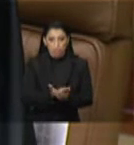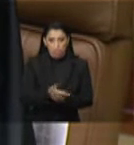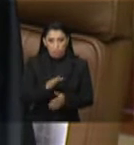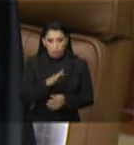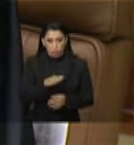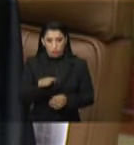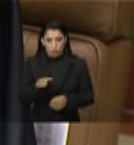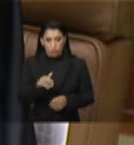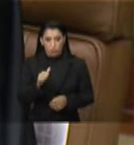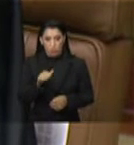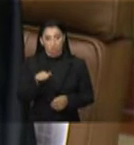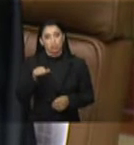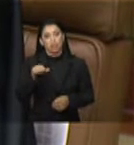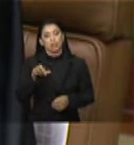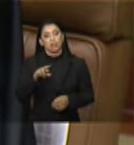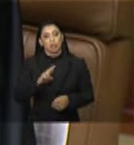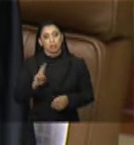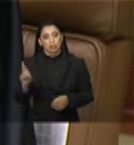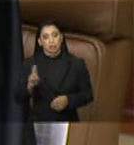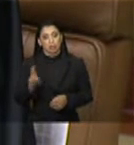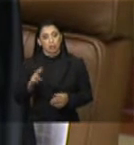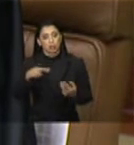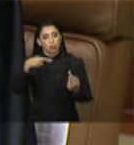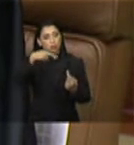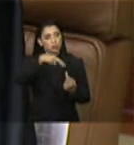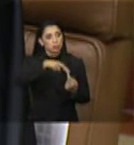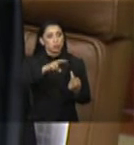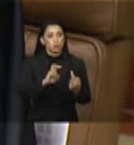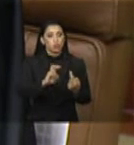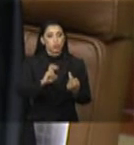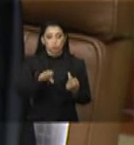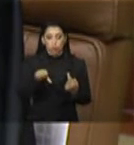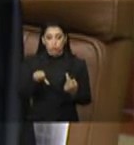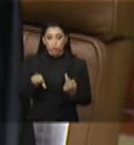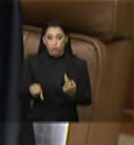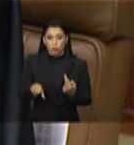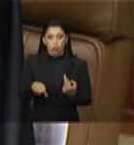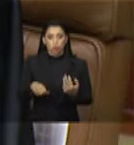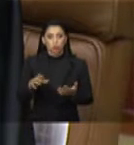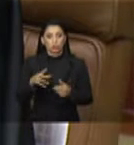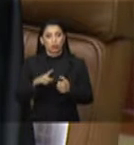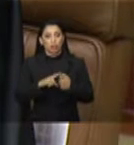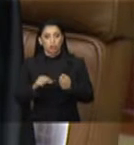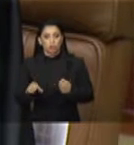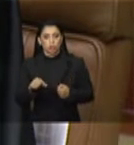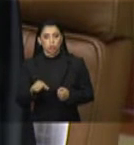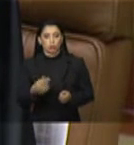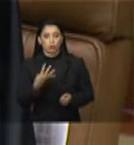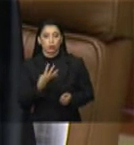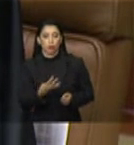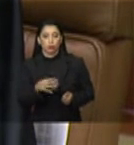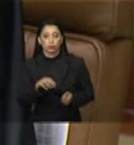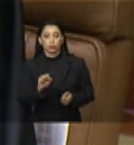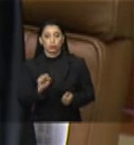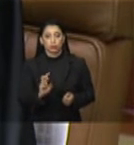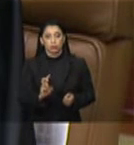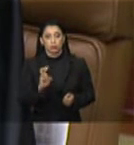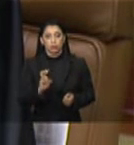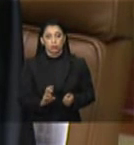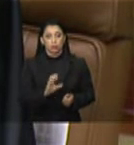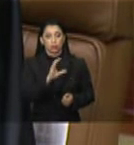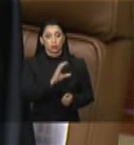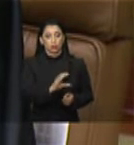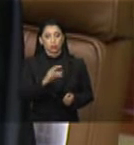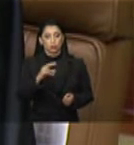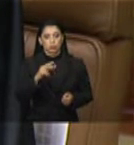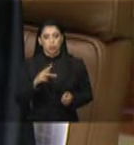com fundamento nos incisos quinto e nono do artigo 485 do então Código de